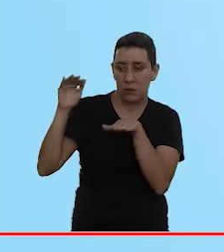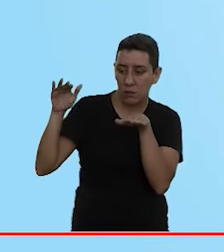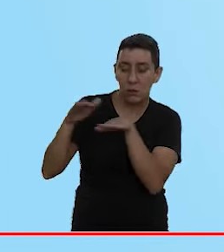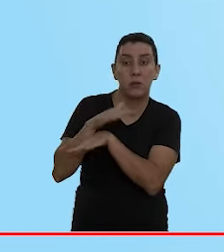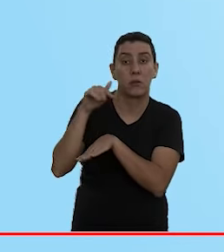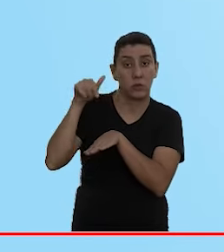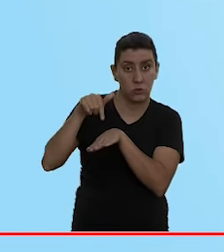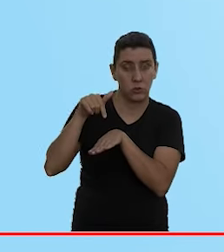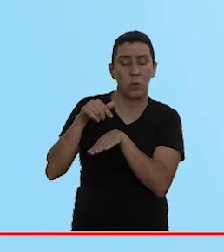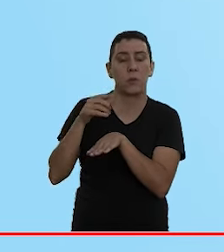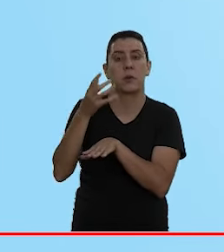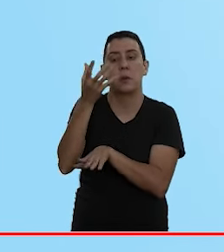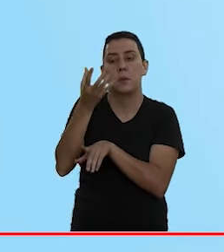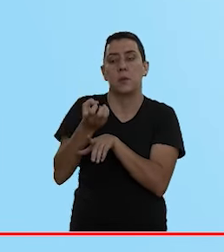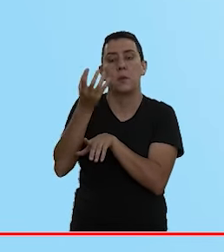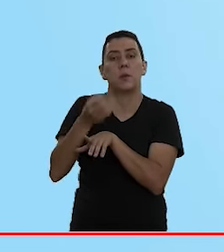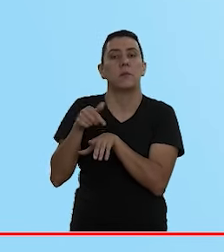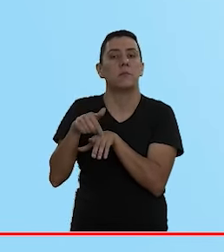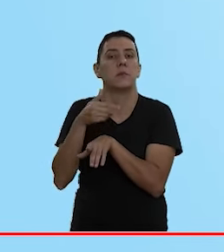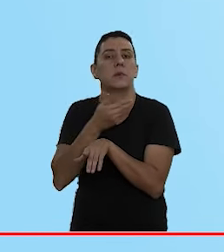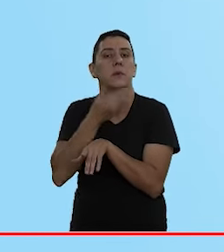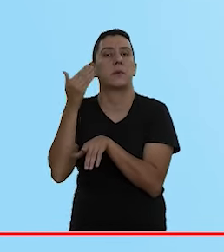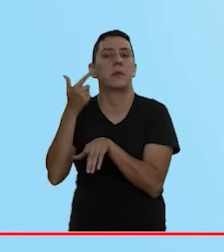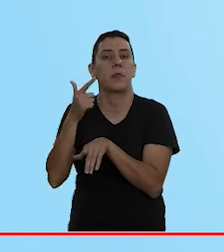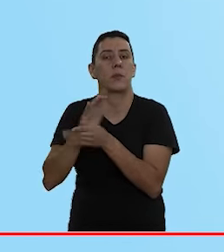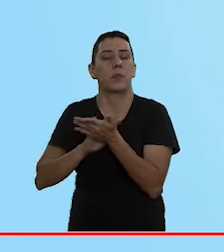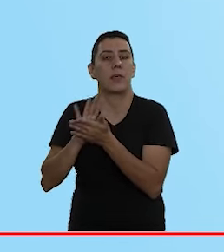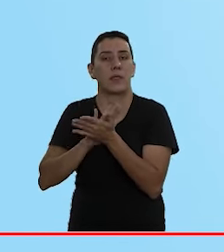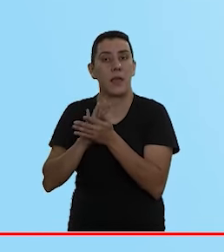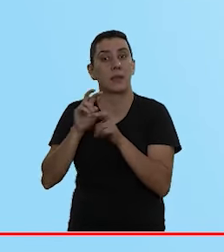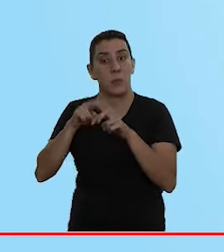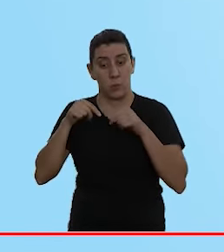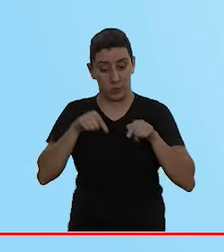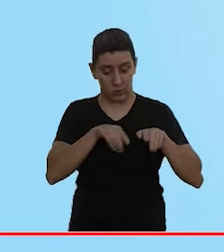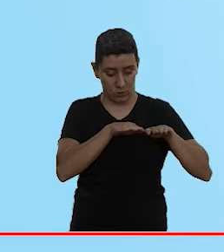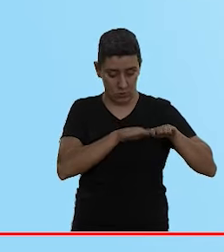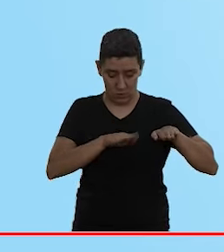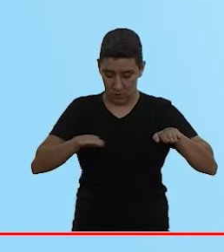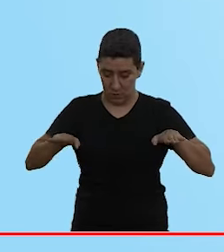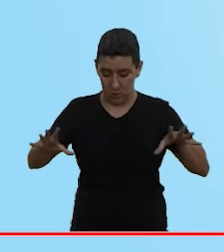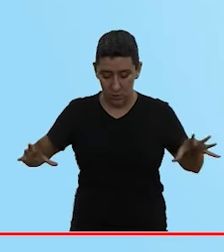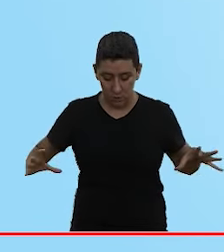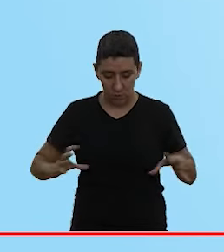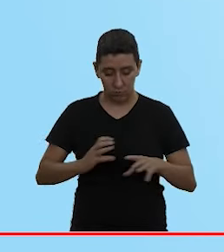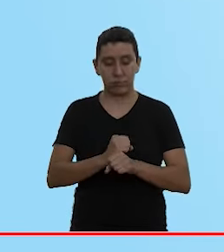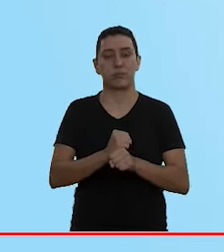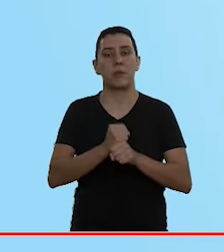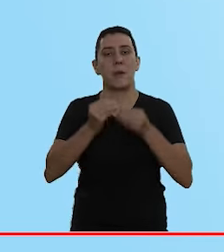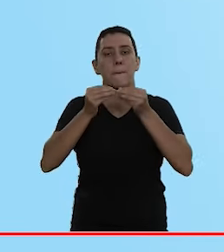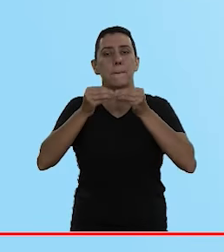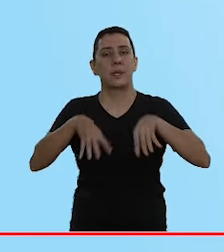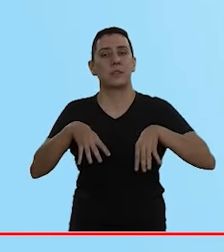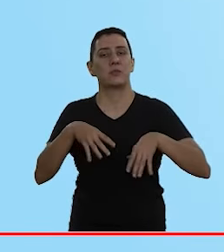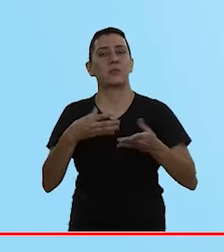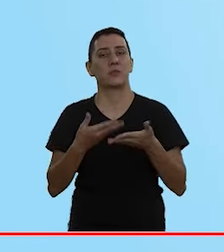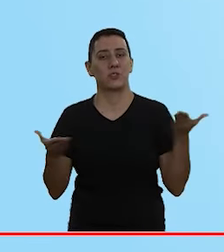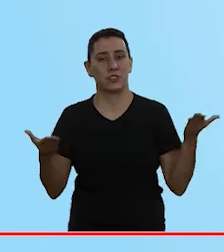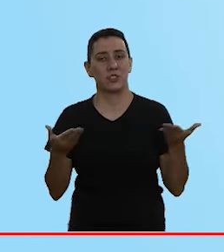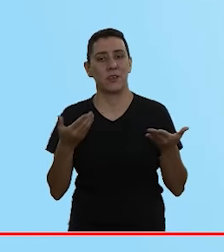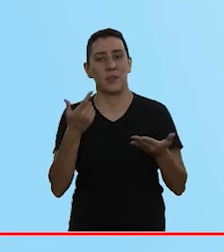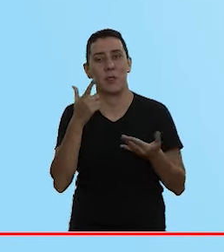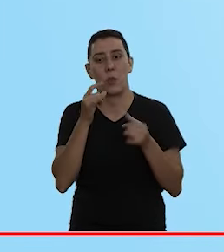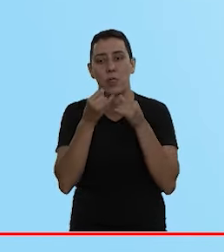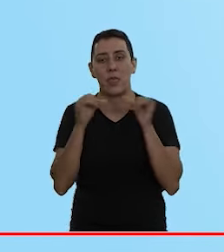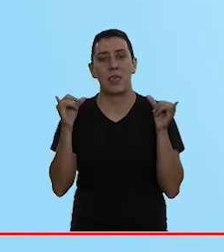Então aquele módulo ele afeta o ponto de opressão de toda a string, aquele módulo sombreado. Então a curva IV ela traz